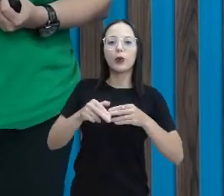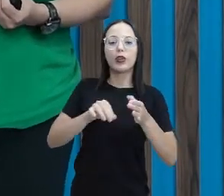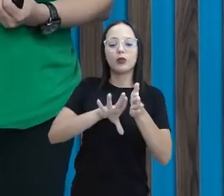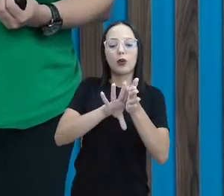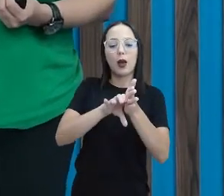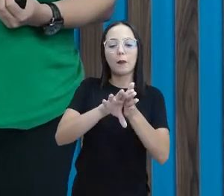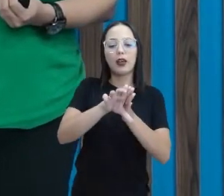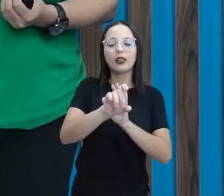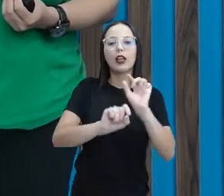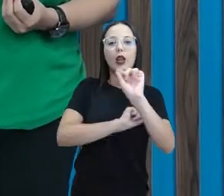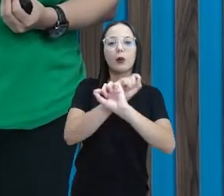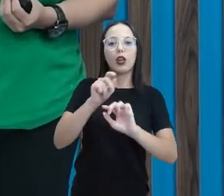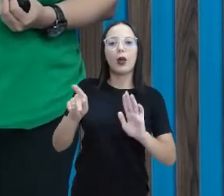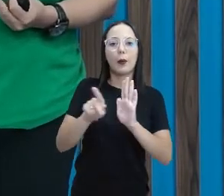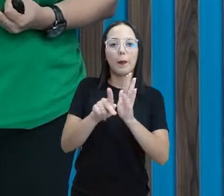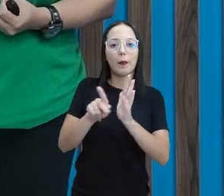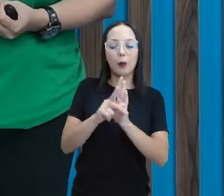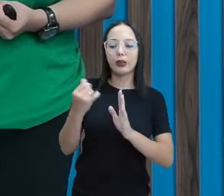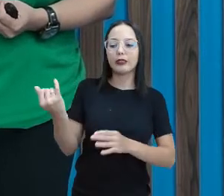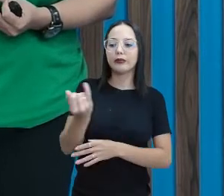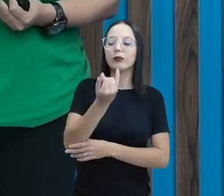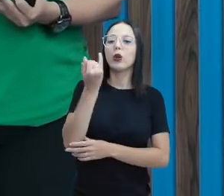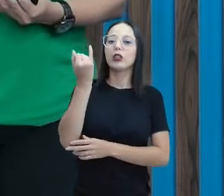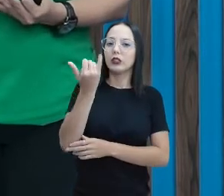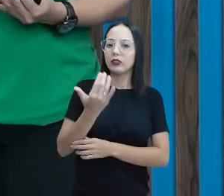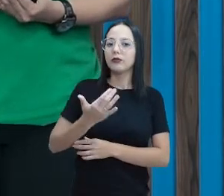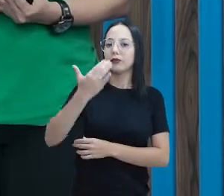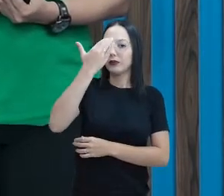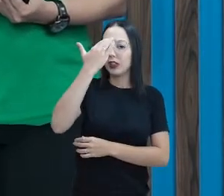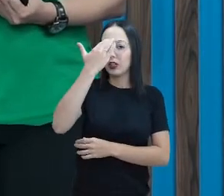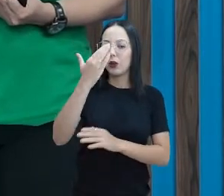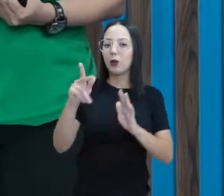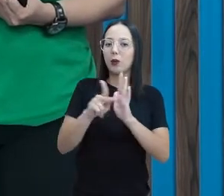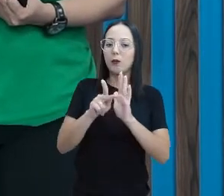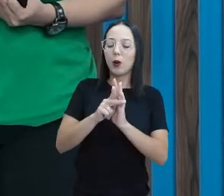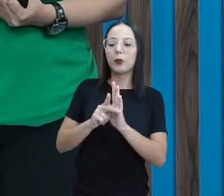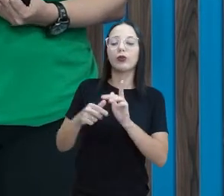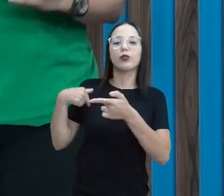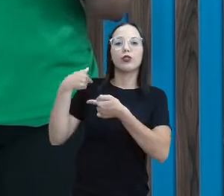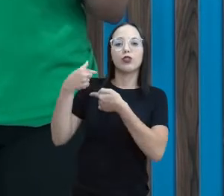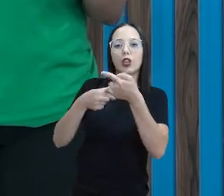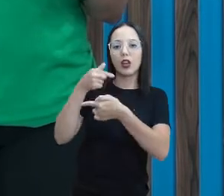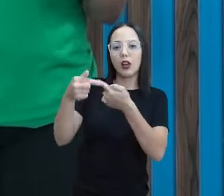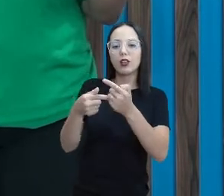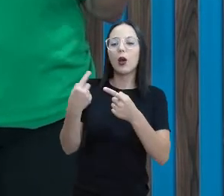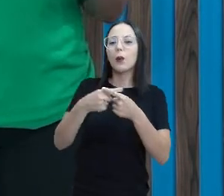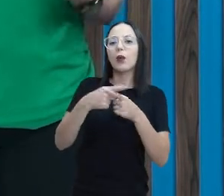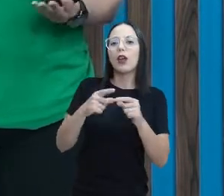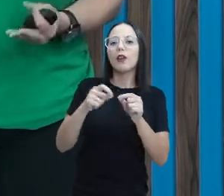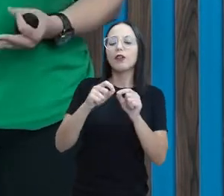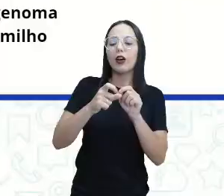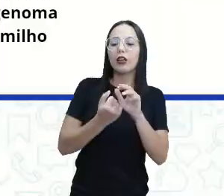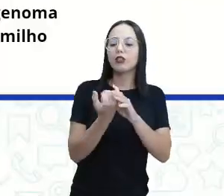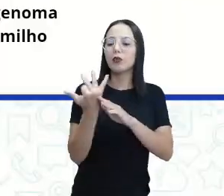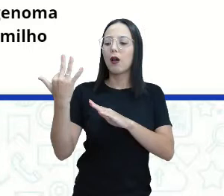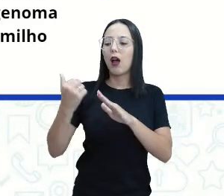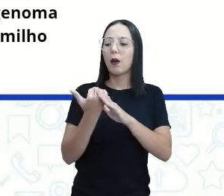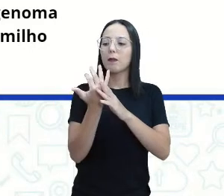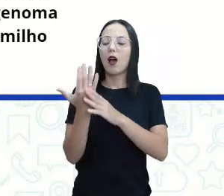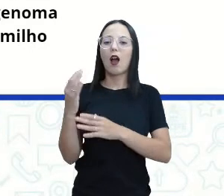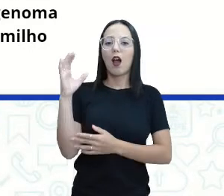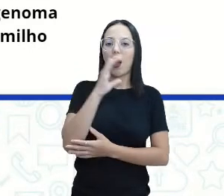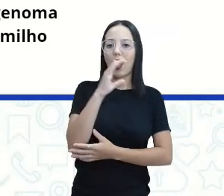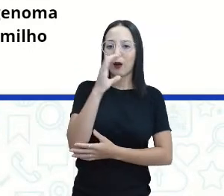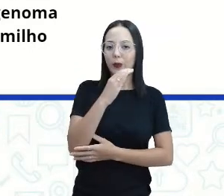bactéria é um ser tão importante nessa questão da engenharia genética. Ela realiza uma multiplicação muito rápida